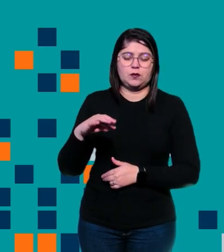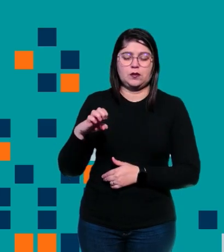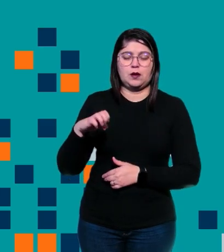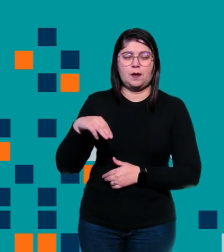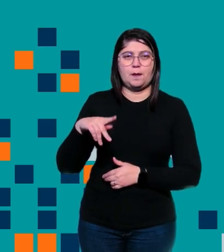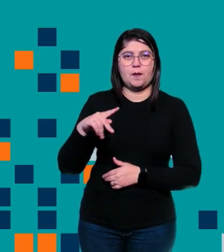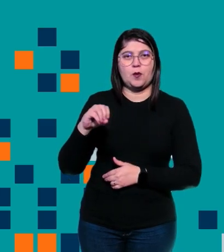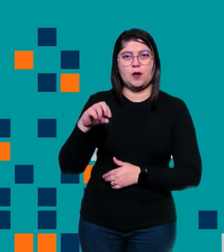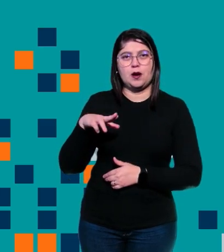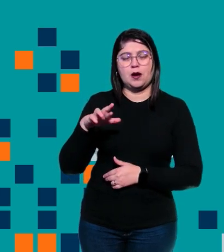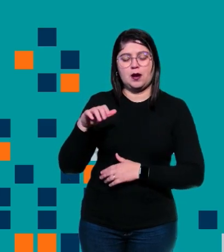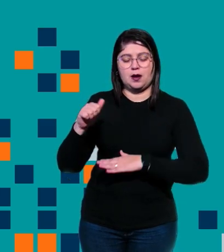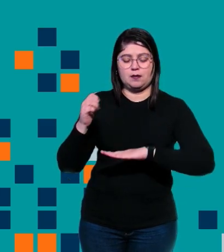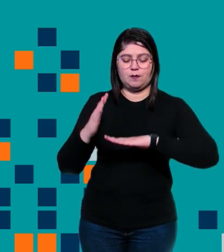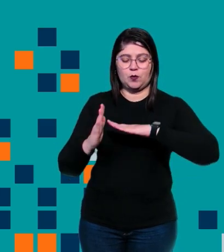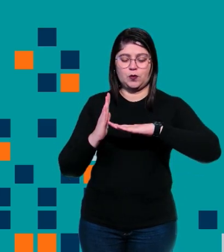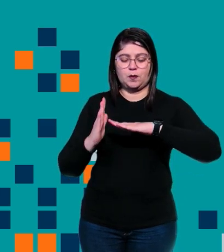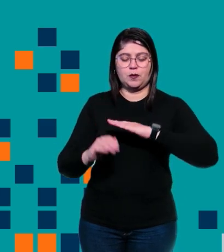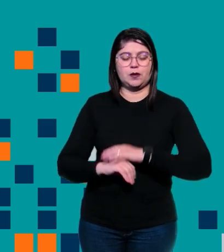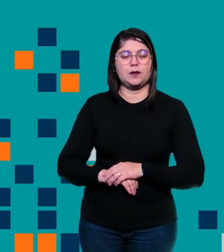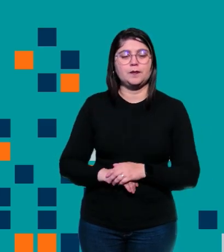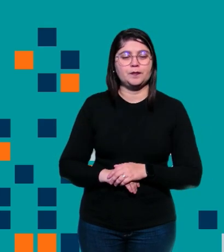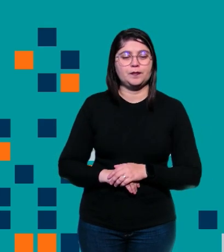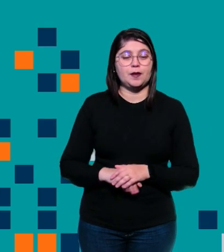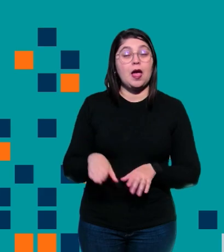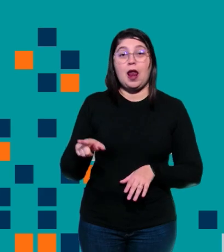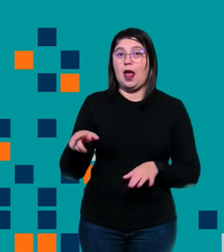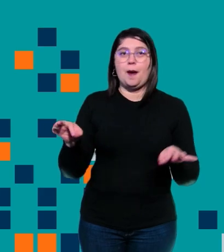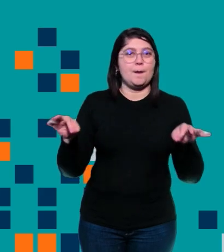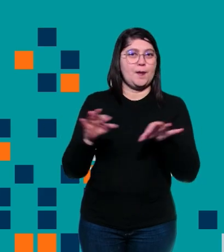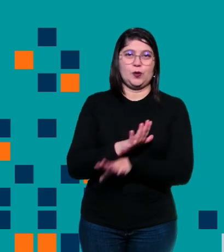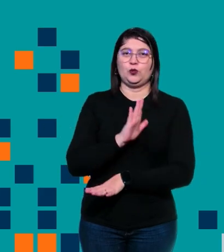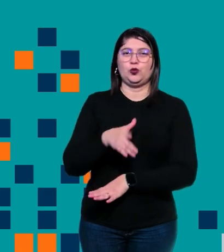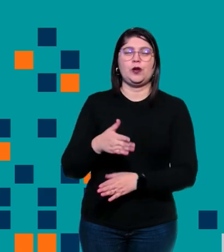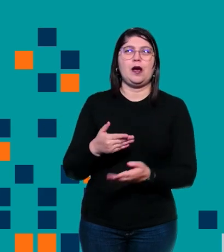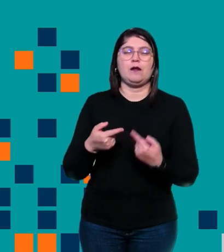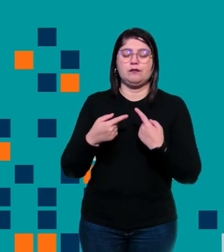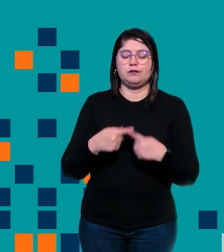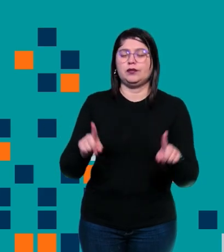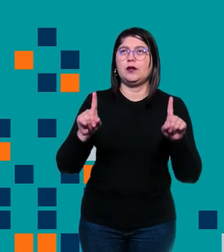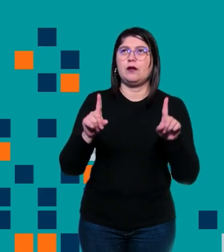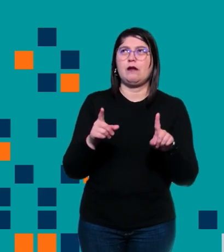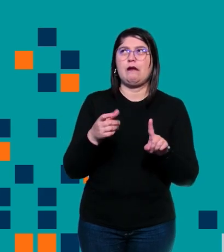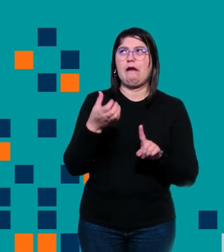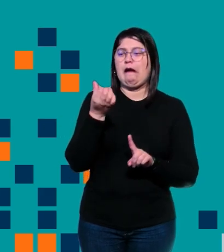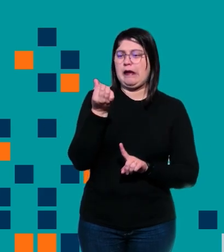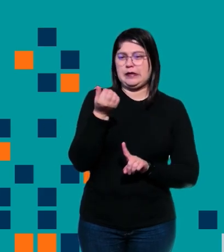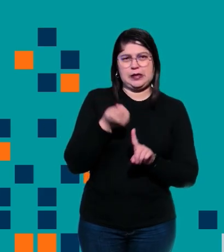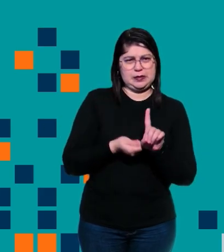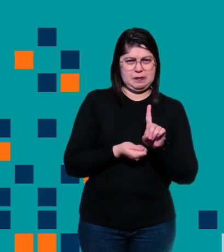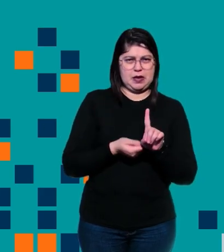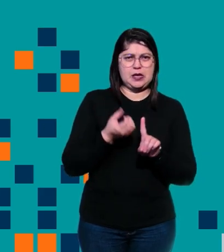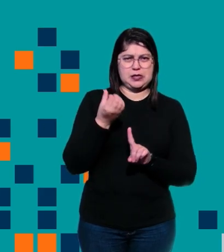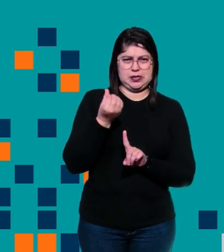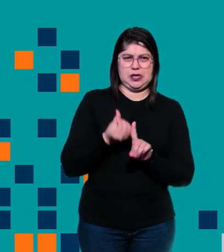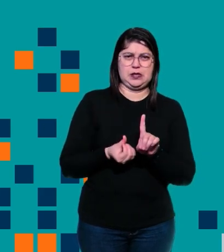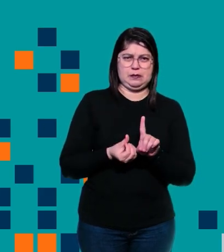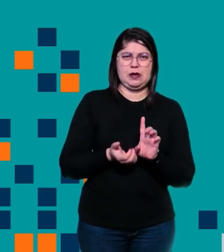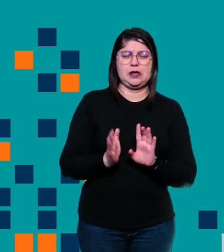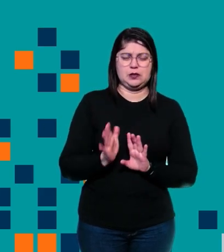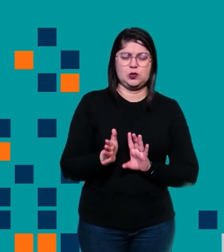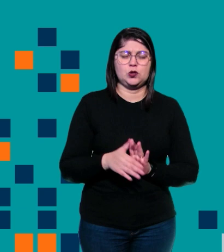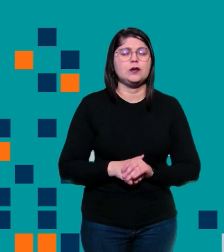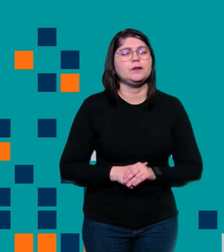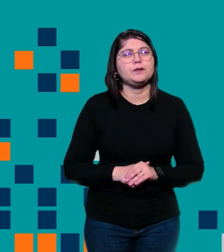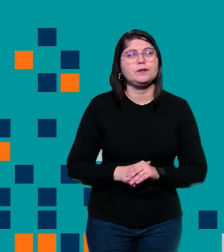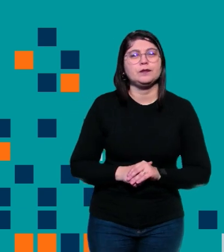esse é o resultado. Está lá pronto, assim, inaugurou há 6 meses, né? 6 meses. Né?